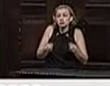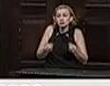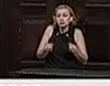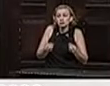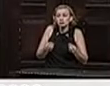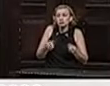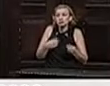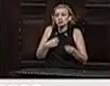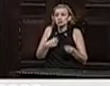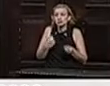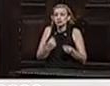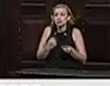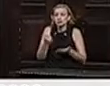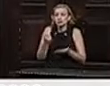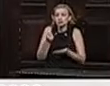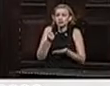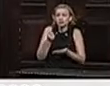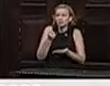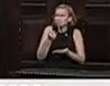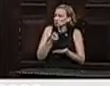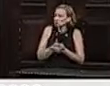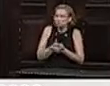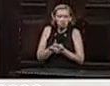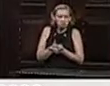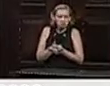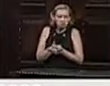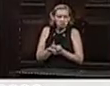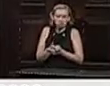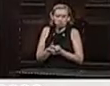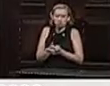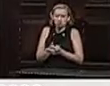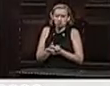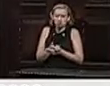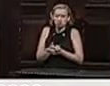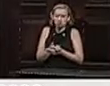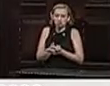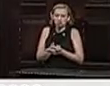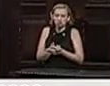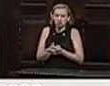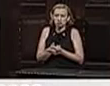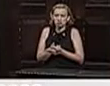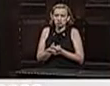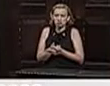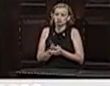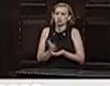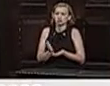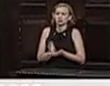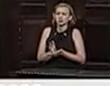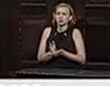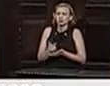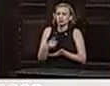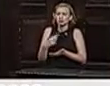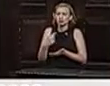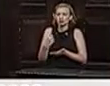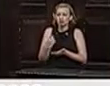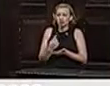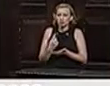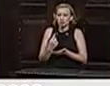pague, a partir do ano que vem, parte considerável da dívida do governo do estado com o governo federal. Isso é verdade. Nós vamos